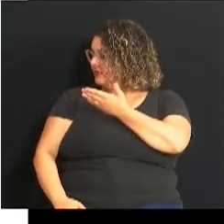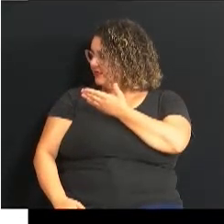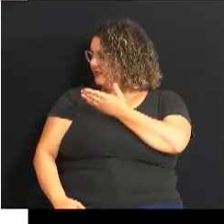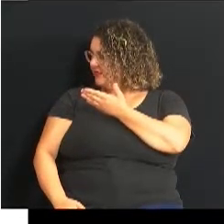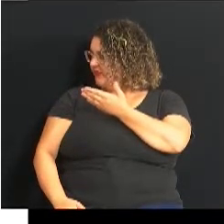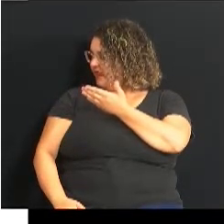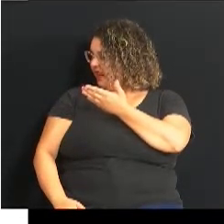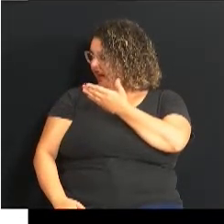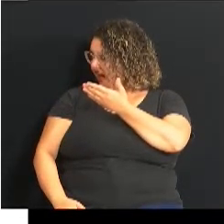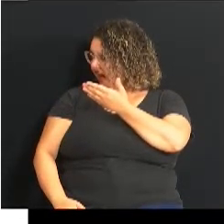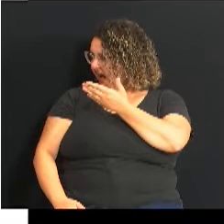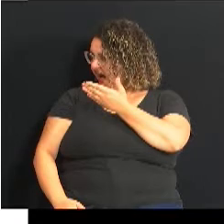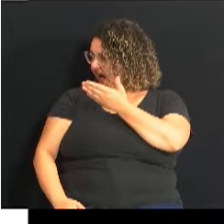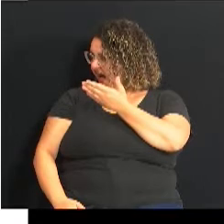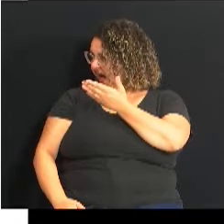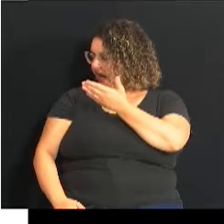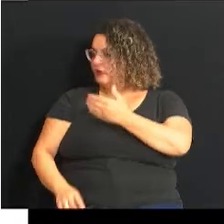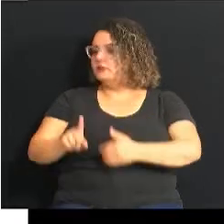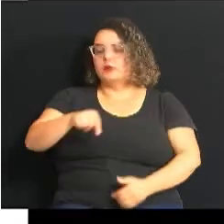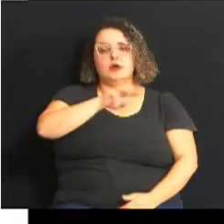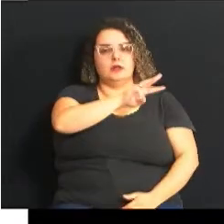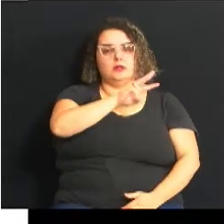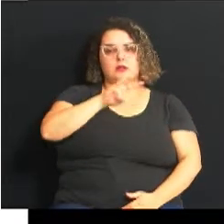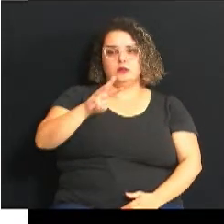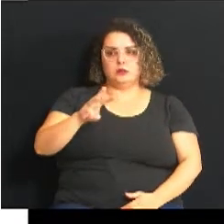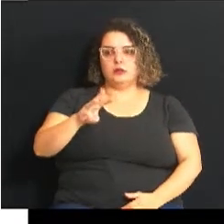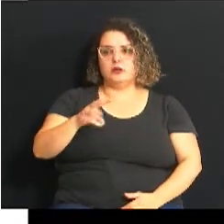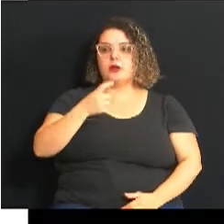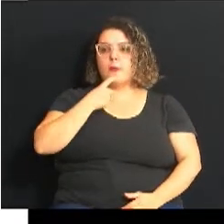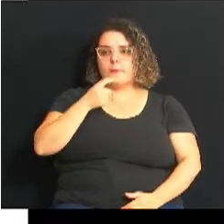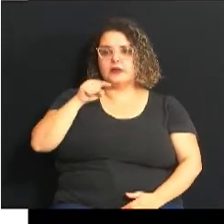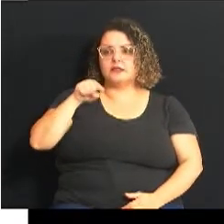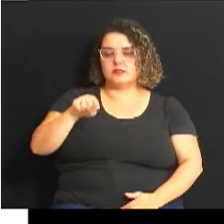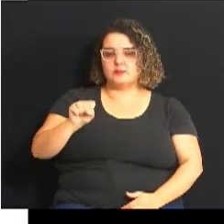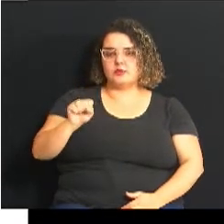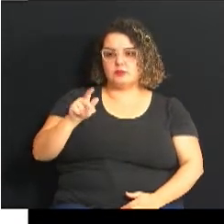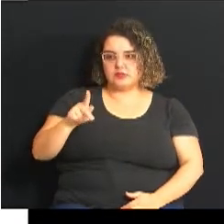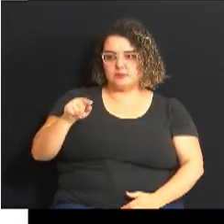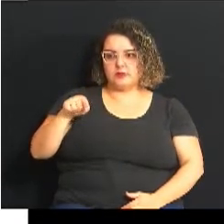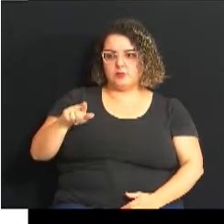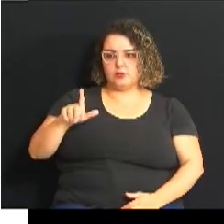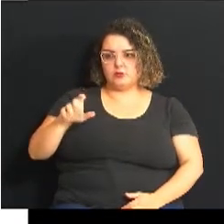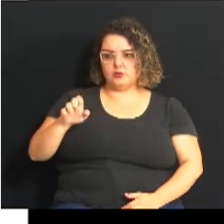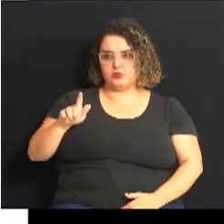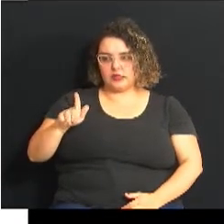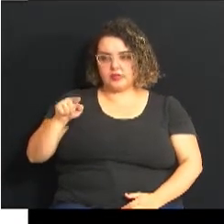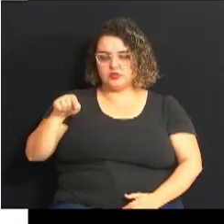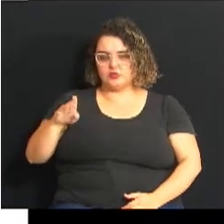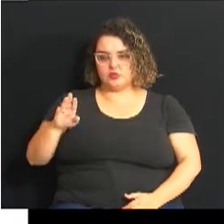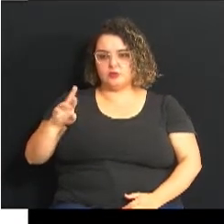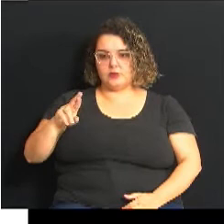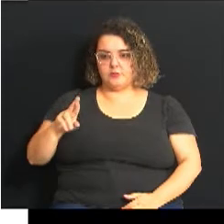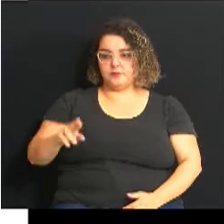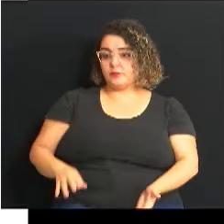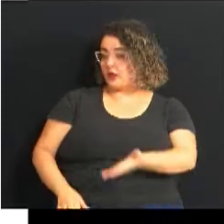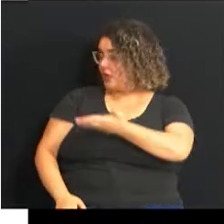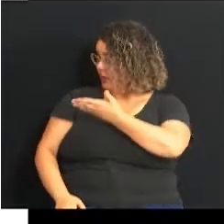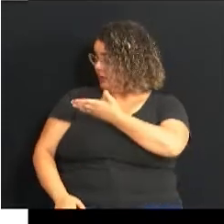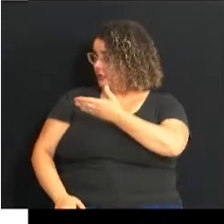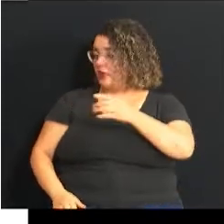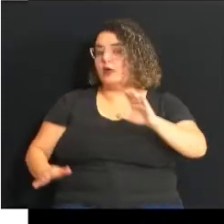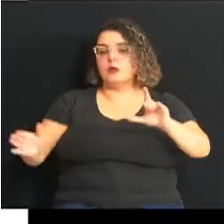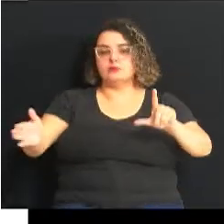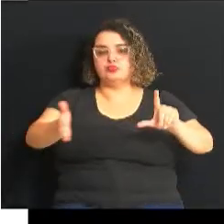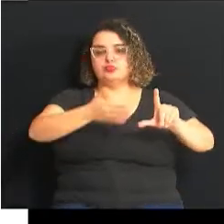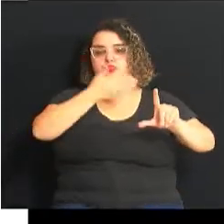campinas.sp.leg.br, essa é a página principal. Aqui na sua tela inicial ficam rodando, então, as notícias, o trabalho dos